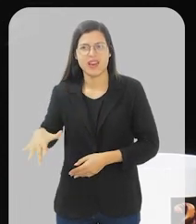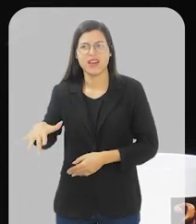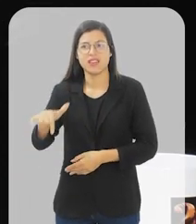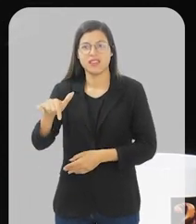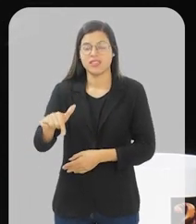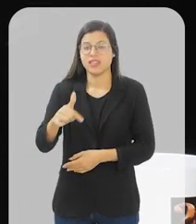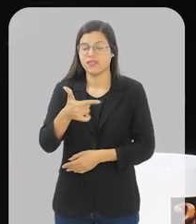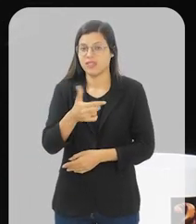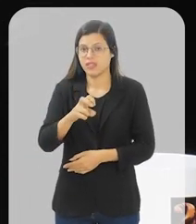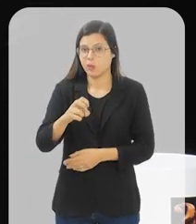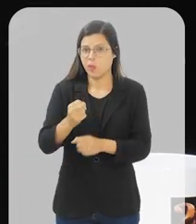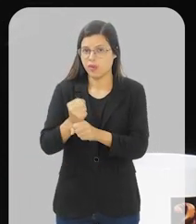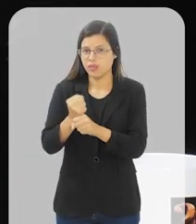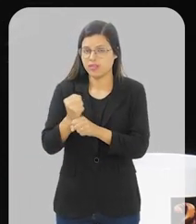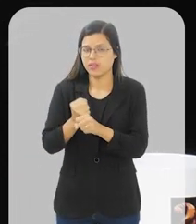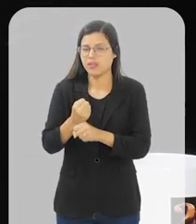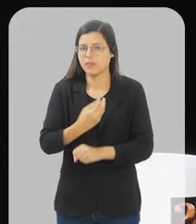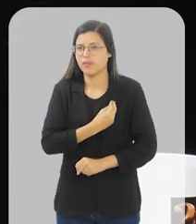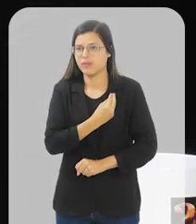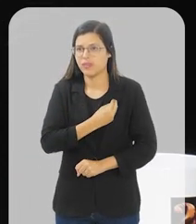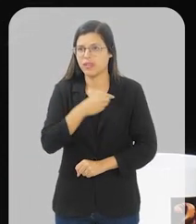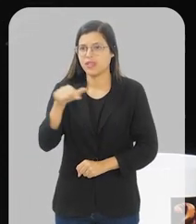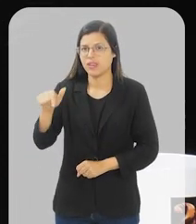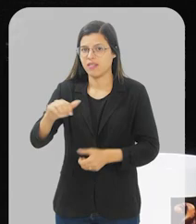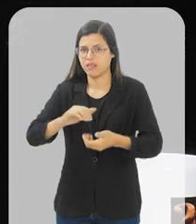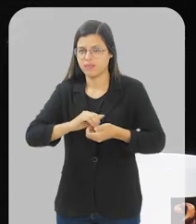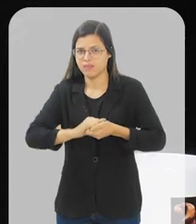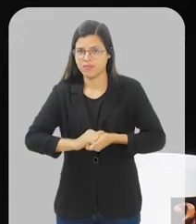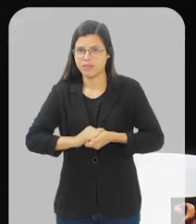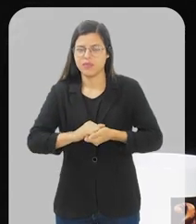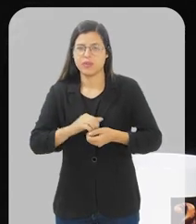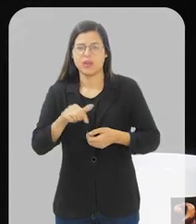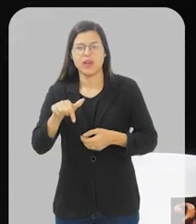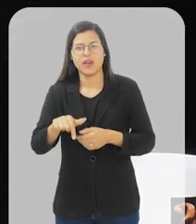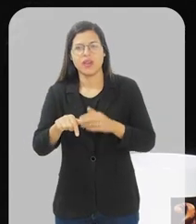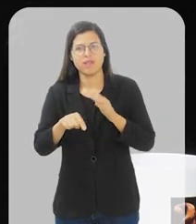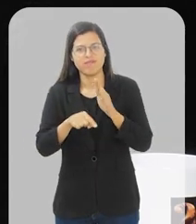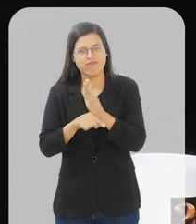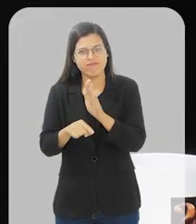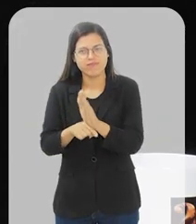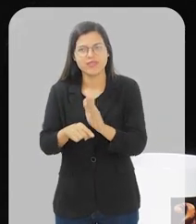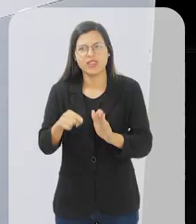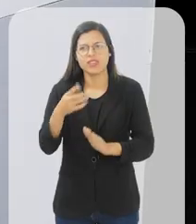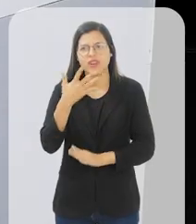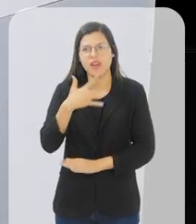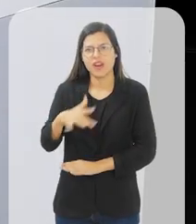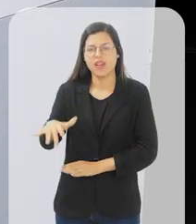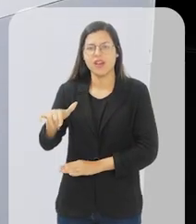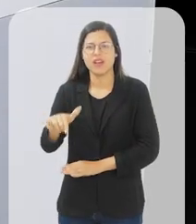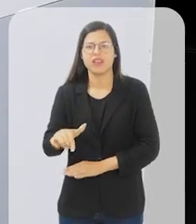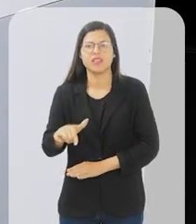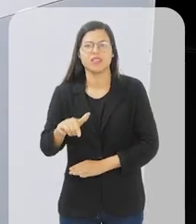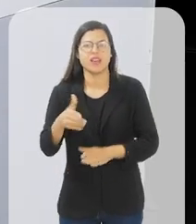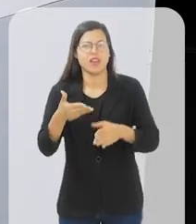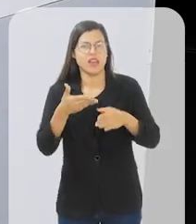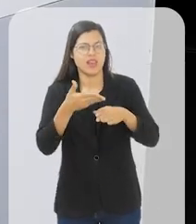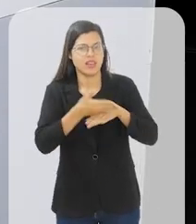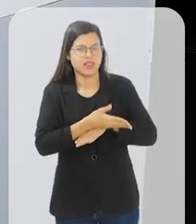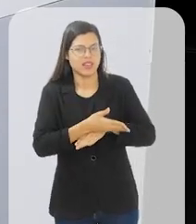minha vida na Viradouro. E lá fui da ala das crianças, já fui da ala da comunidade. Entrei para a